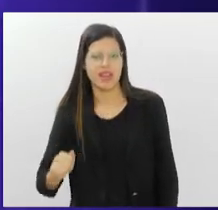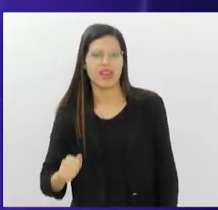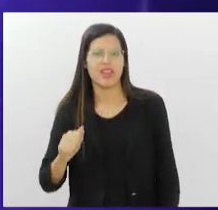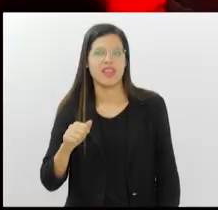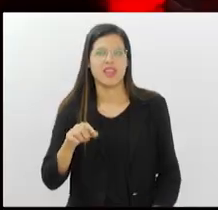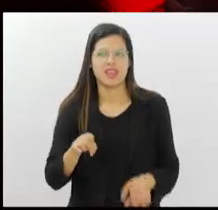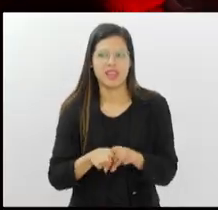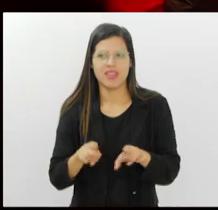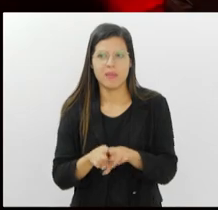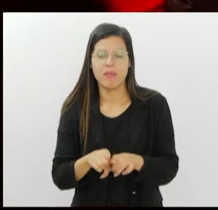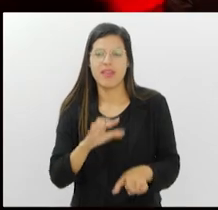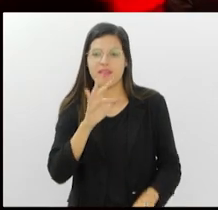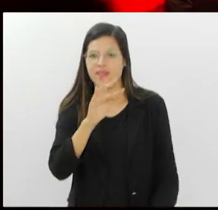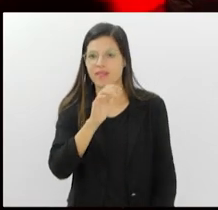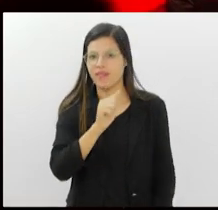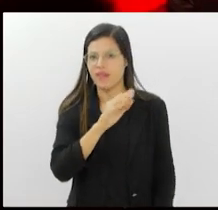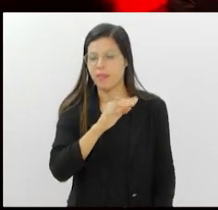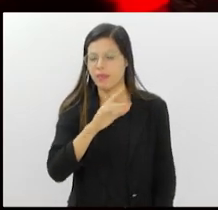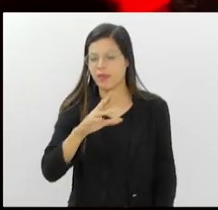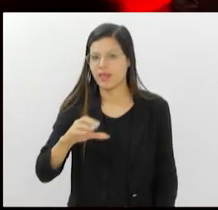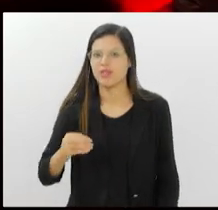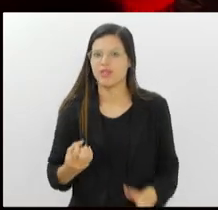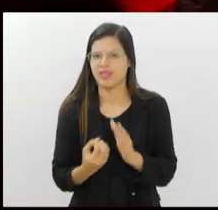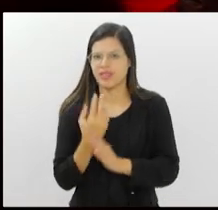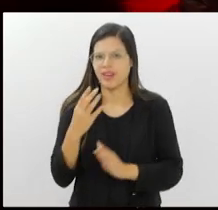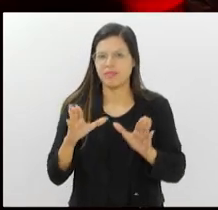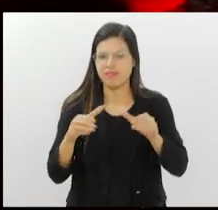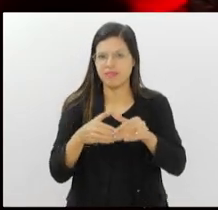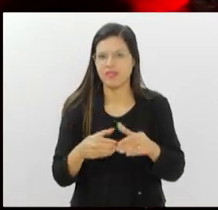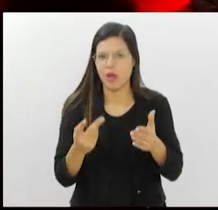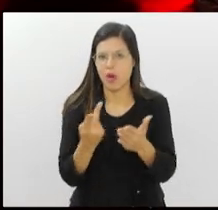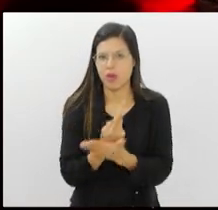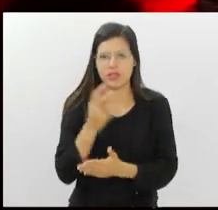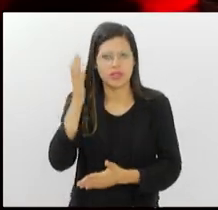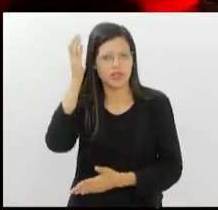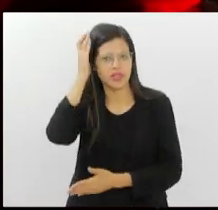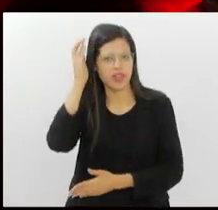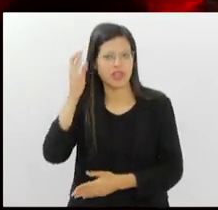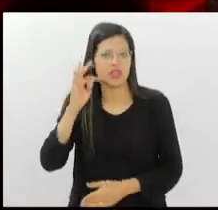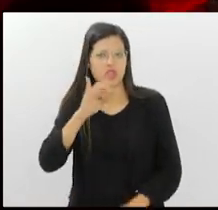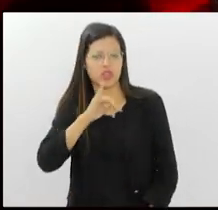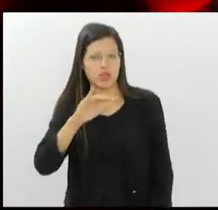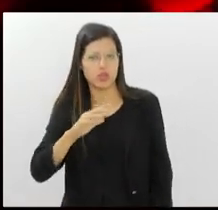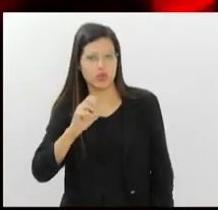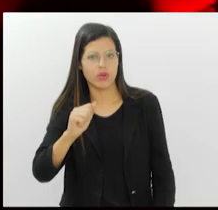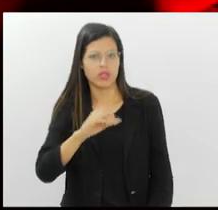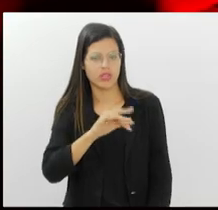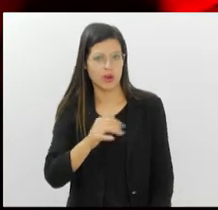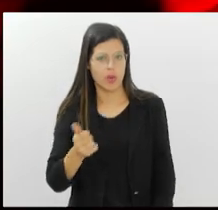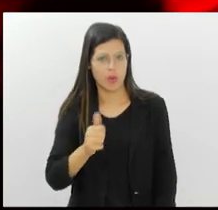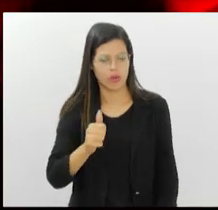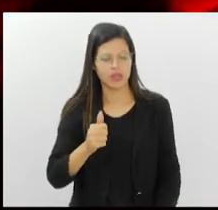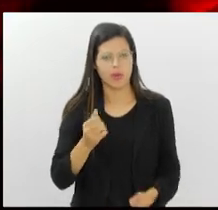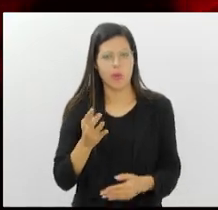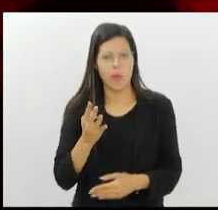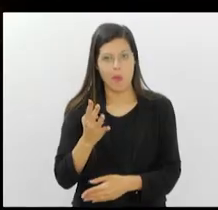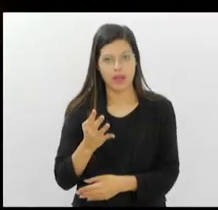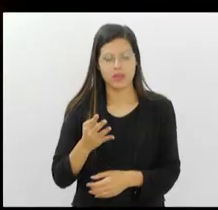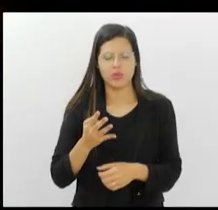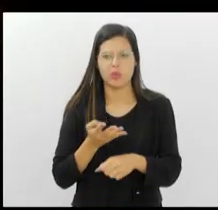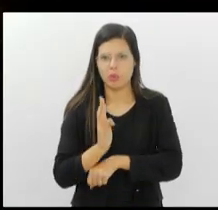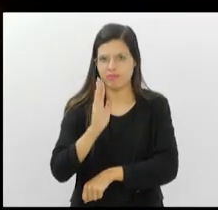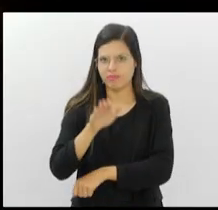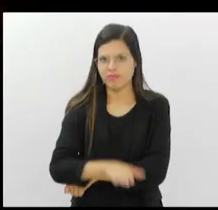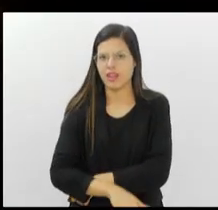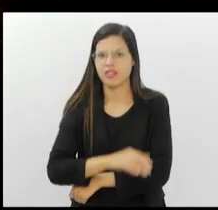banda. O espetáculo acontece nos palcos do Sesc, nas unidades Tijuca, no dia 11 de outubro, às 4 da tarde.